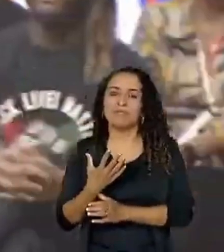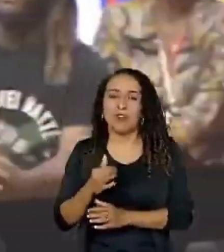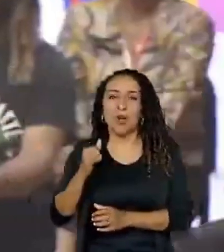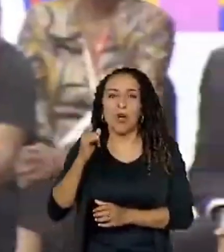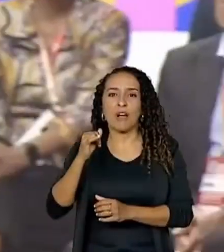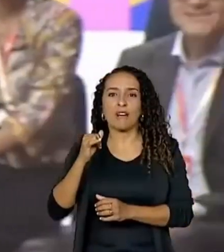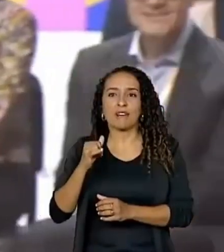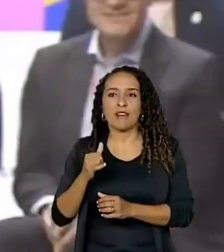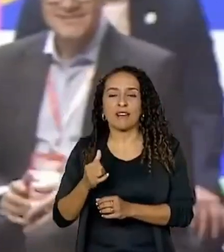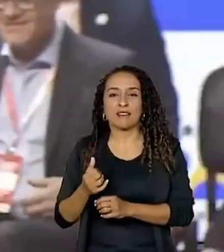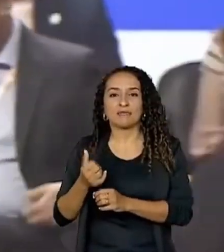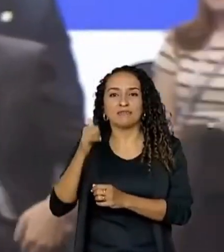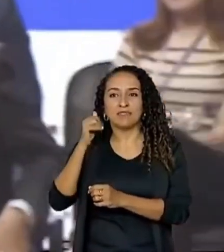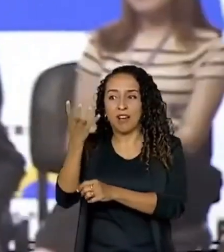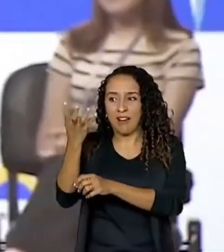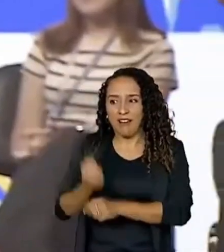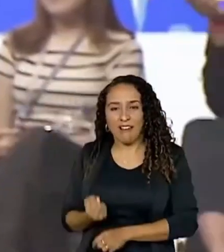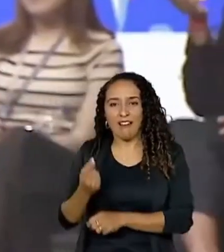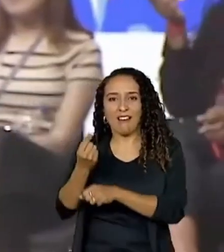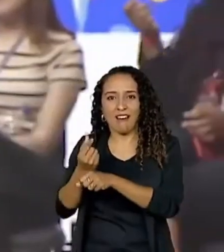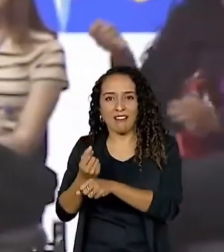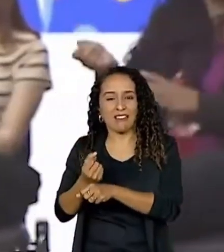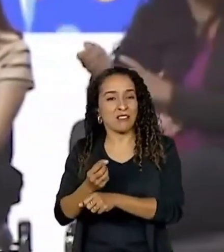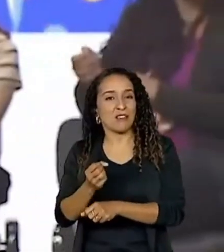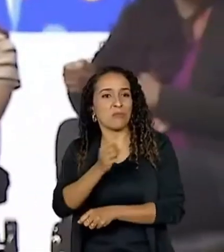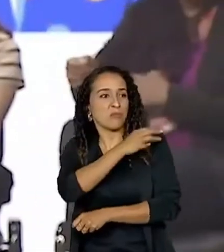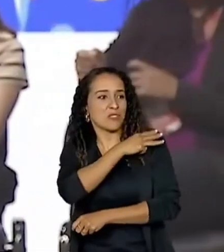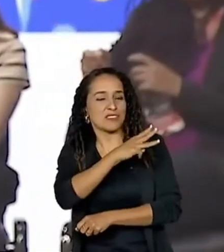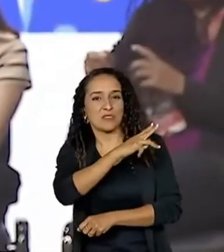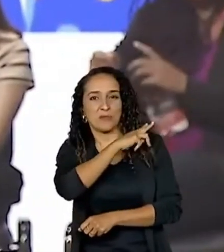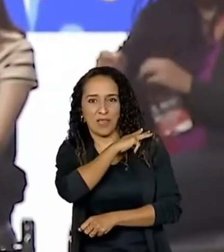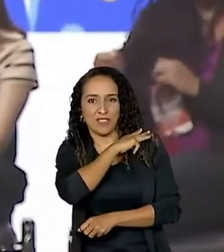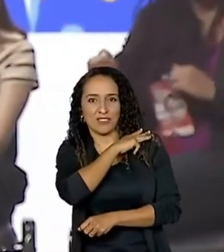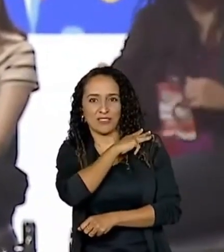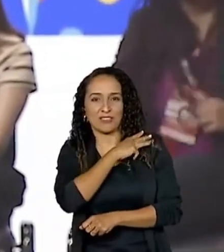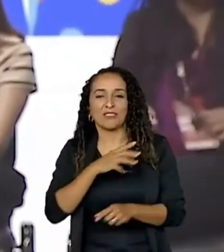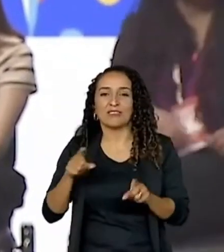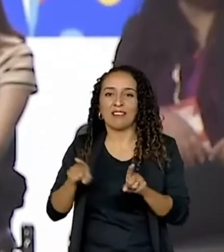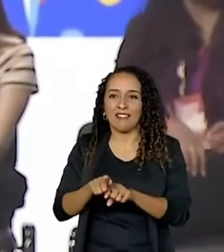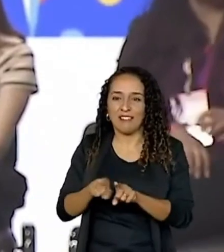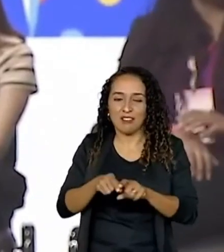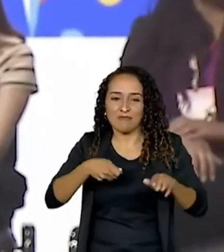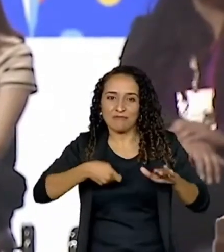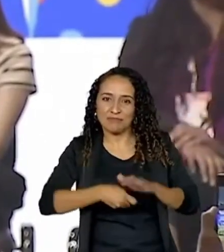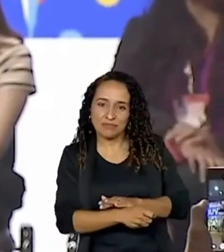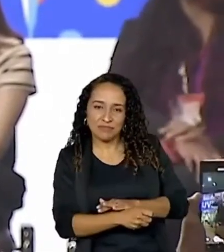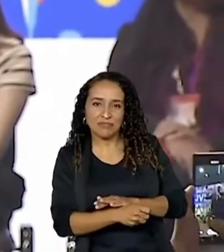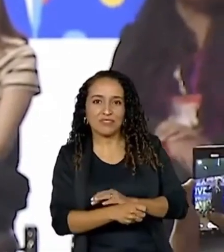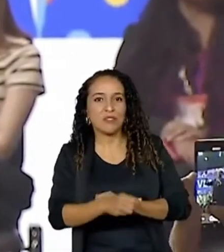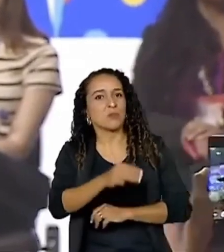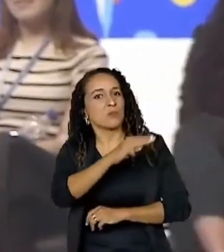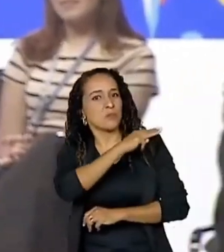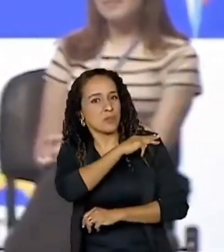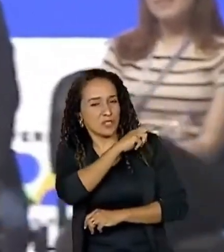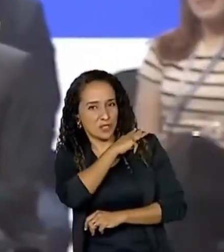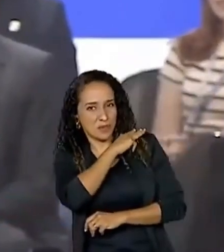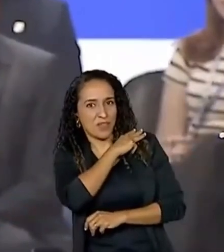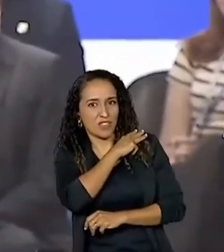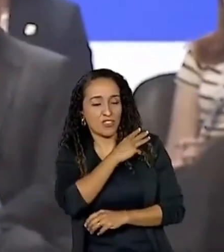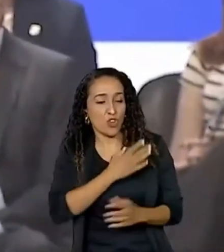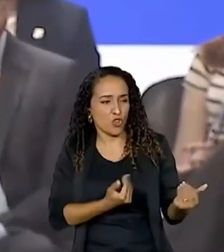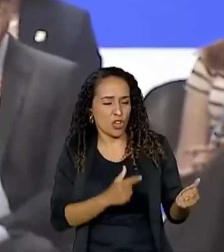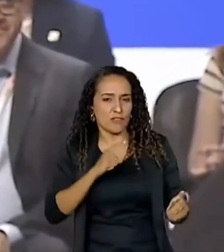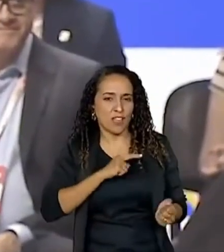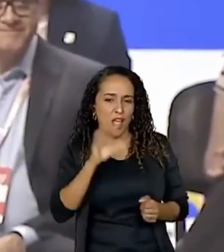para o ensino médio. A gente vai criar uma poupança para o ensino médio. O jovem vai ter um